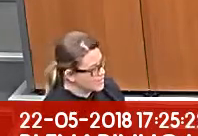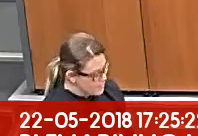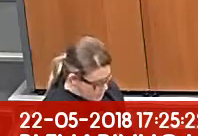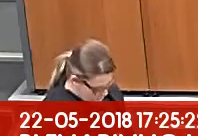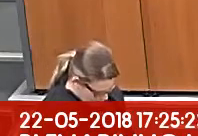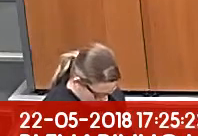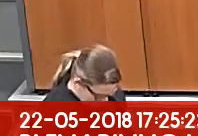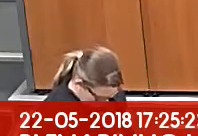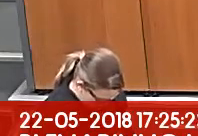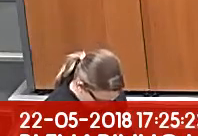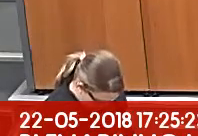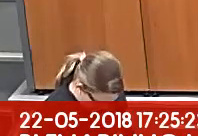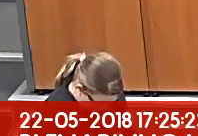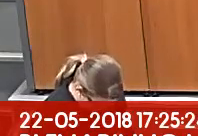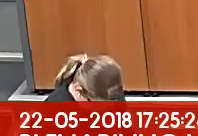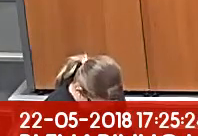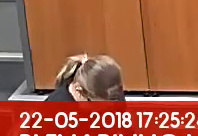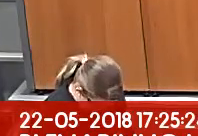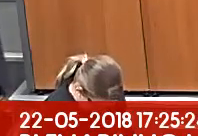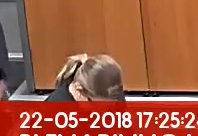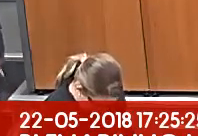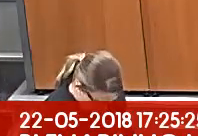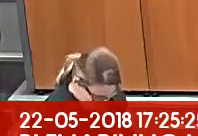com o meu irmão, ele é,